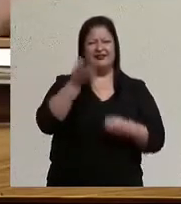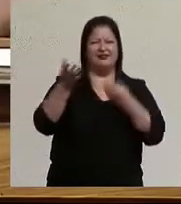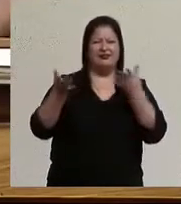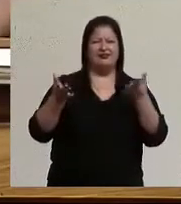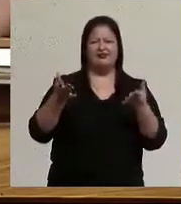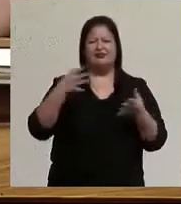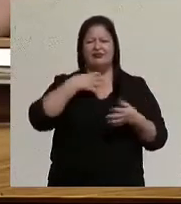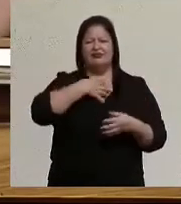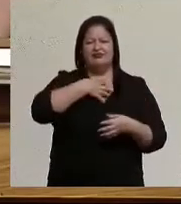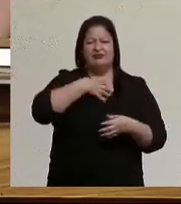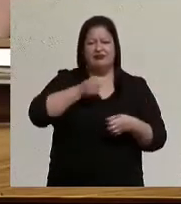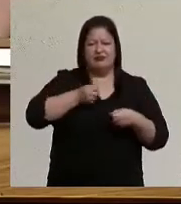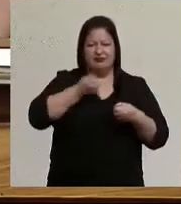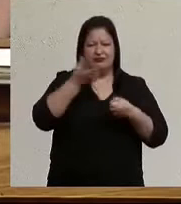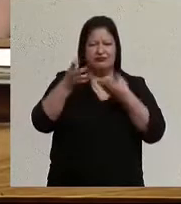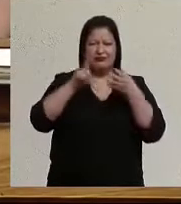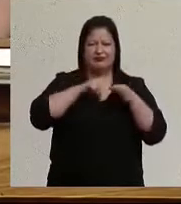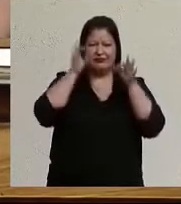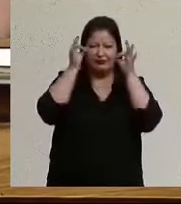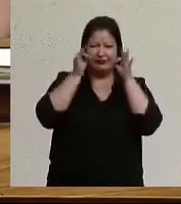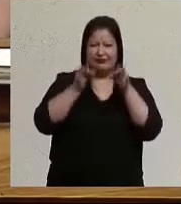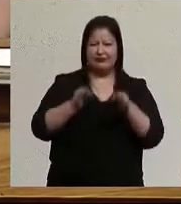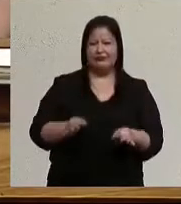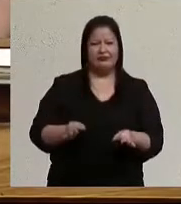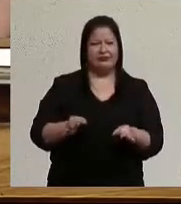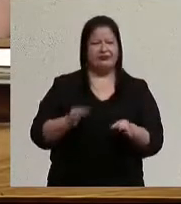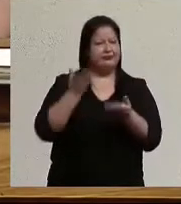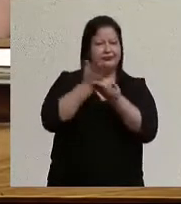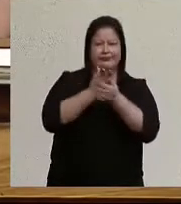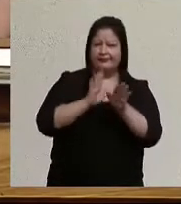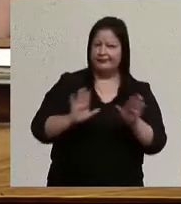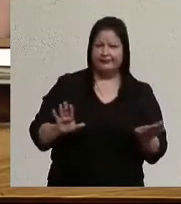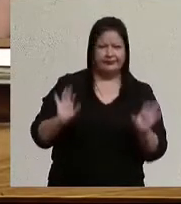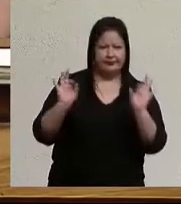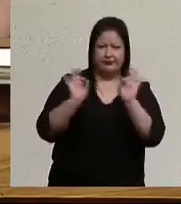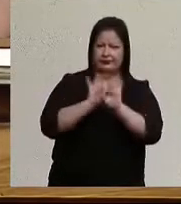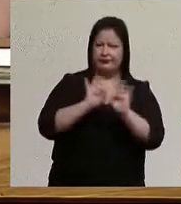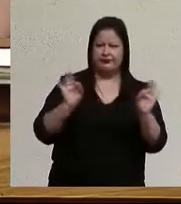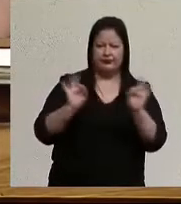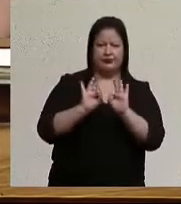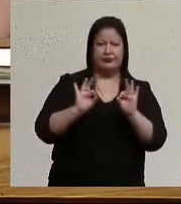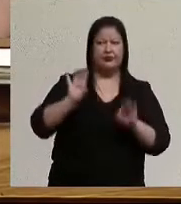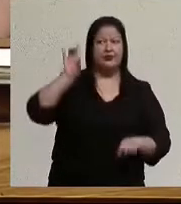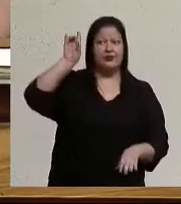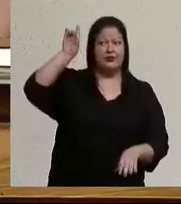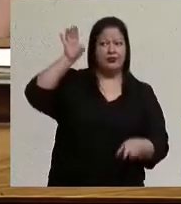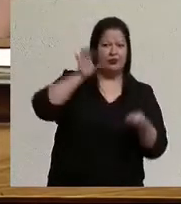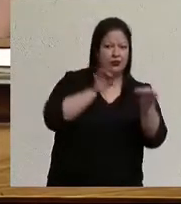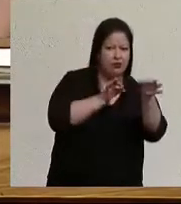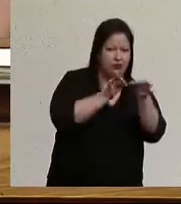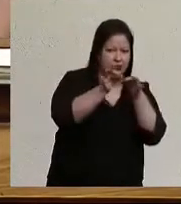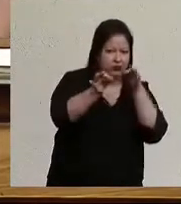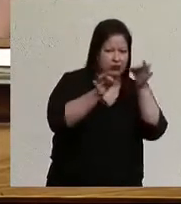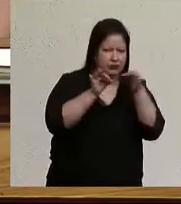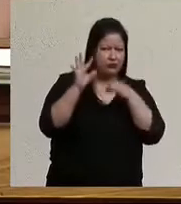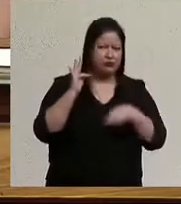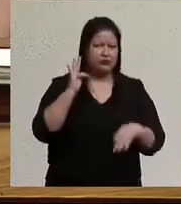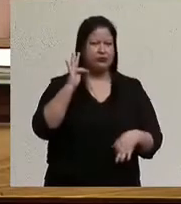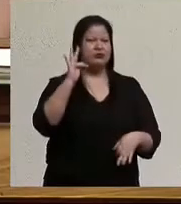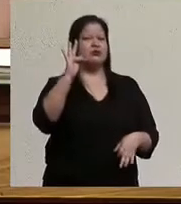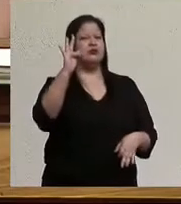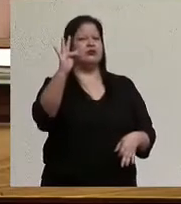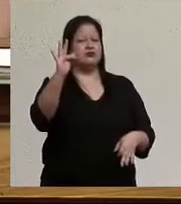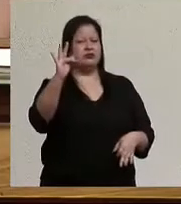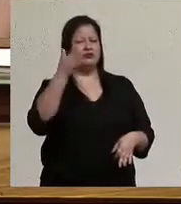tá vindo do meu coração você pode ter certeza que essa porta não foi fechada Para você Deus está te preparando algo maior